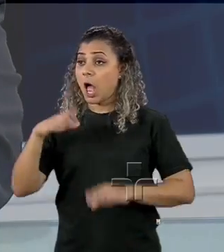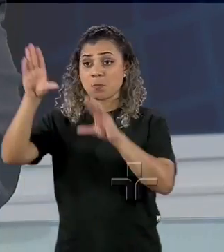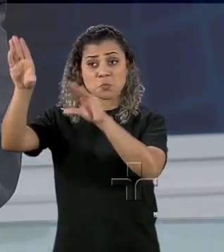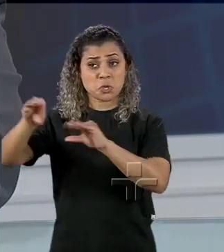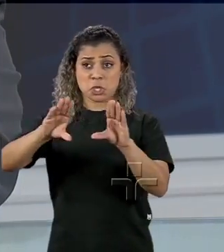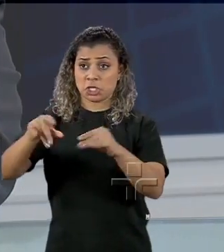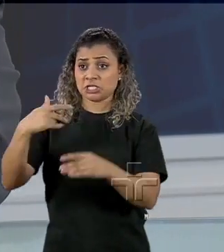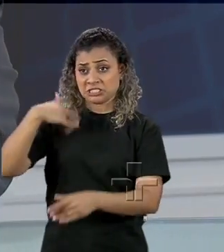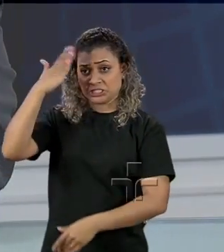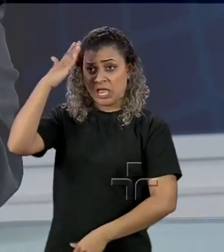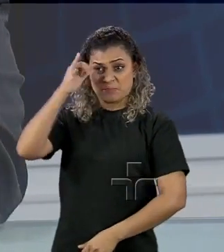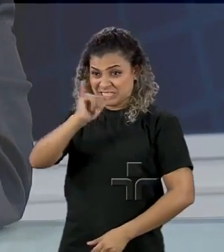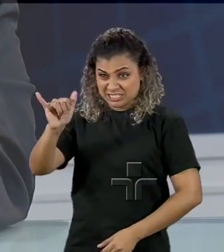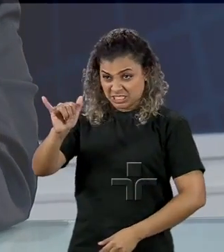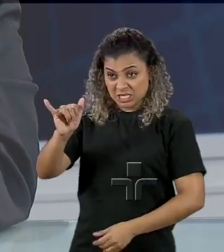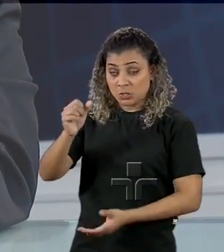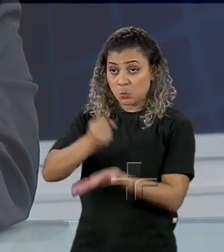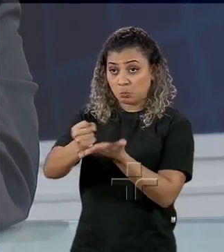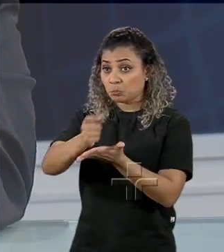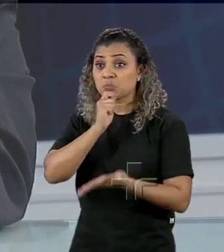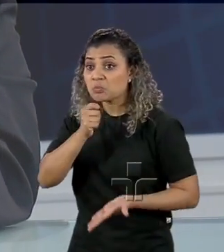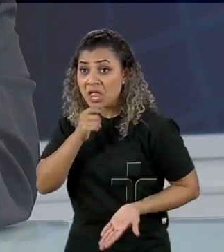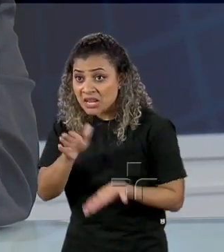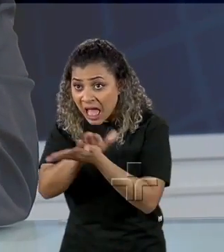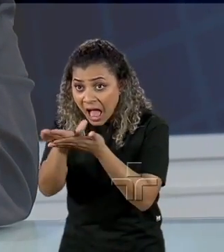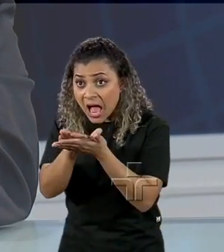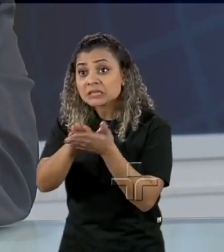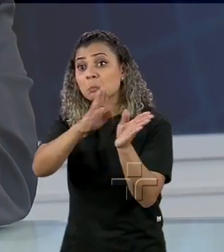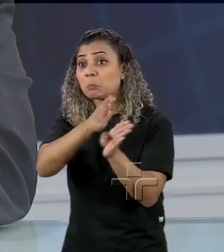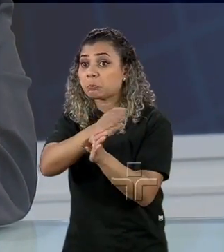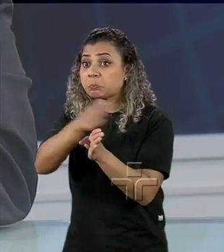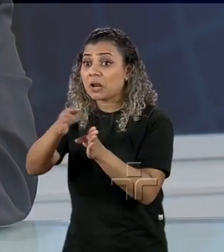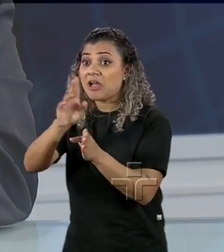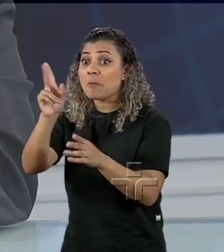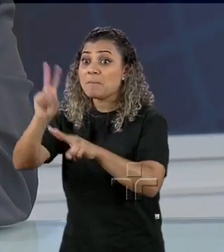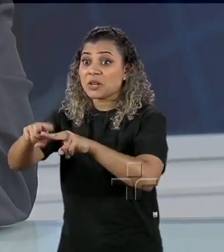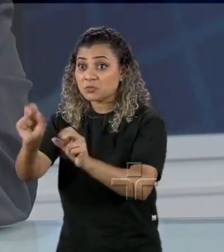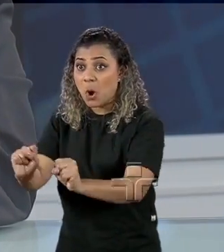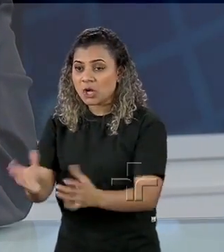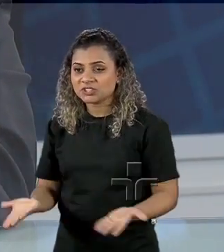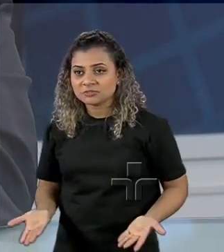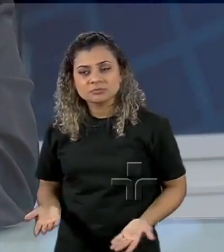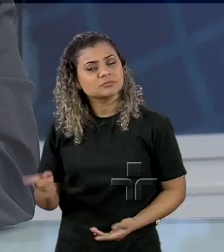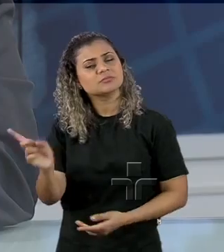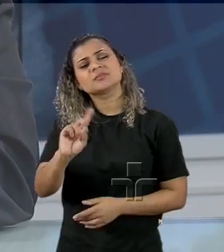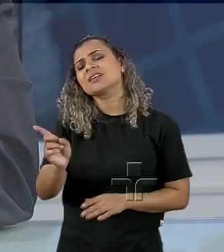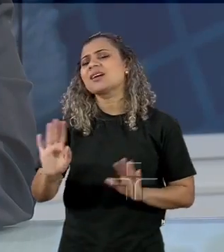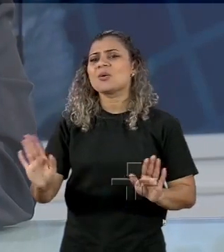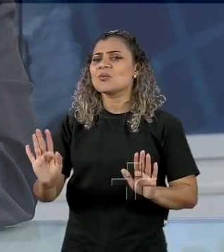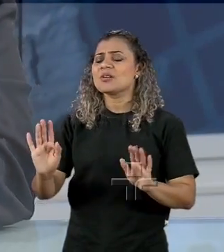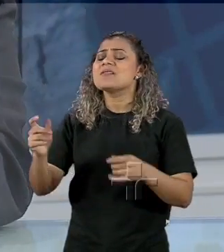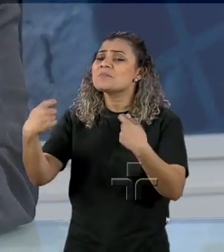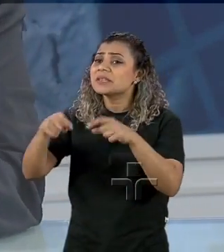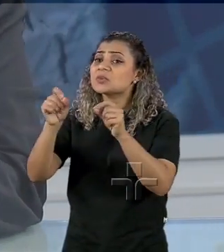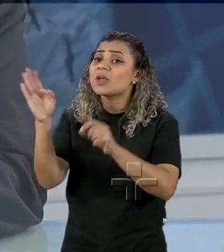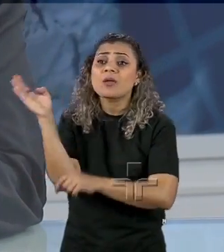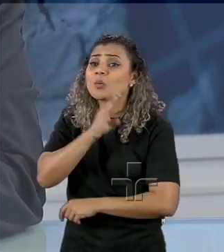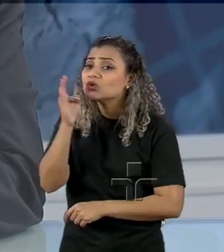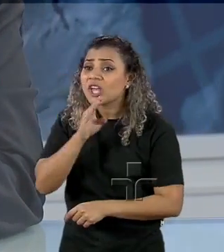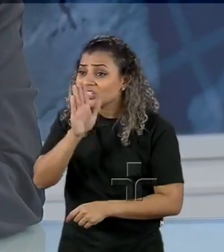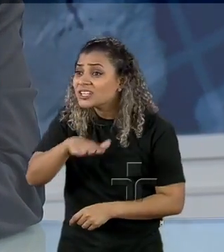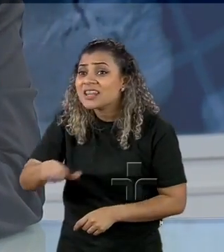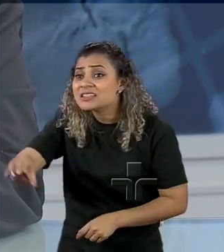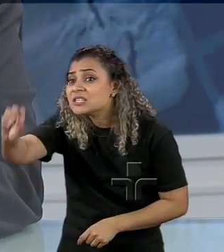quando ele foi para lá, né, que isso ia acontecer. Ainda assim, é claro, mesmo que haja essa advertência, há necessidade de a gente imaginar que as crianças